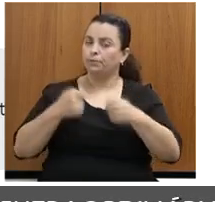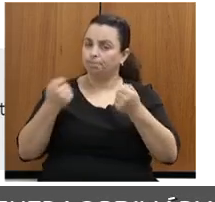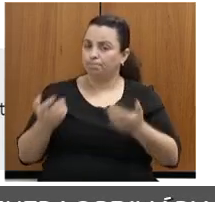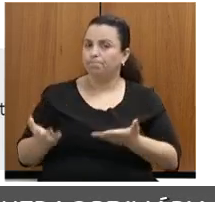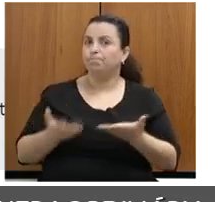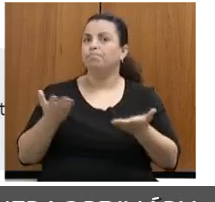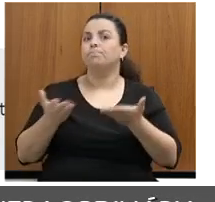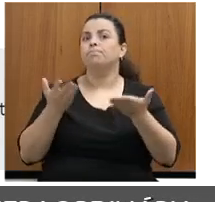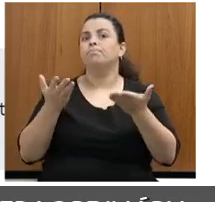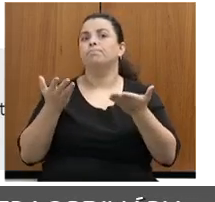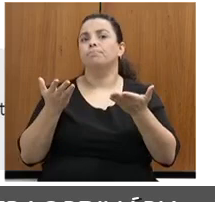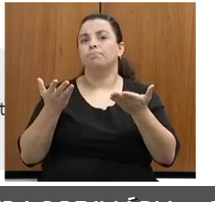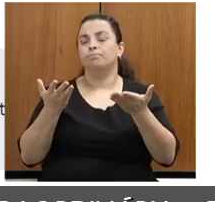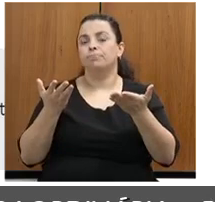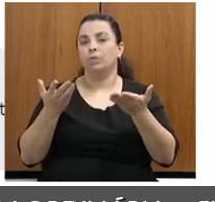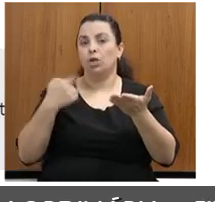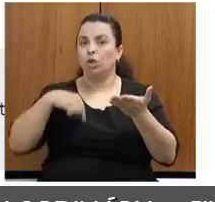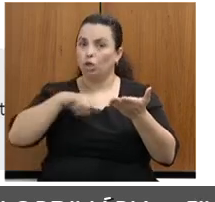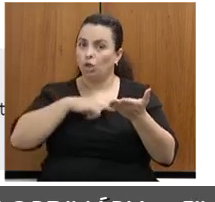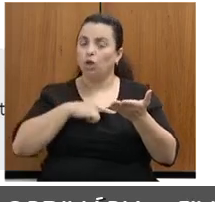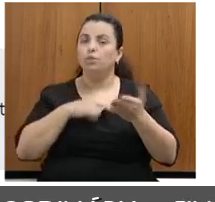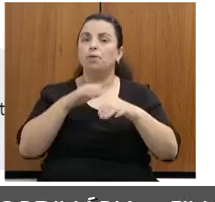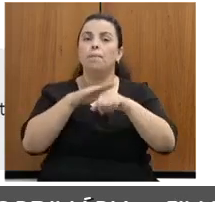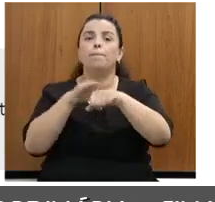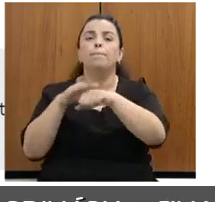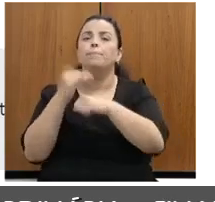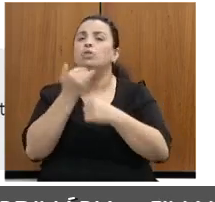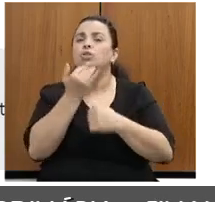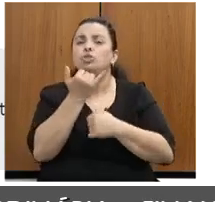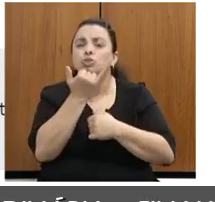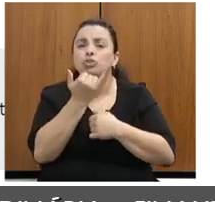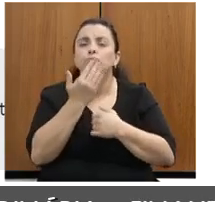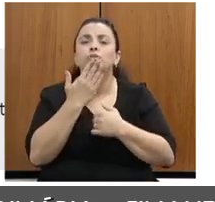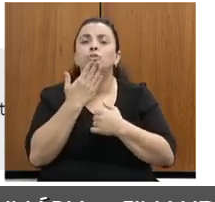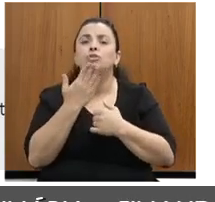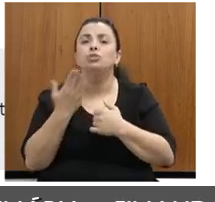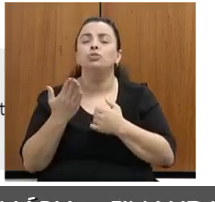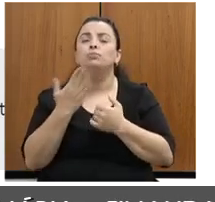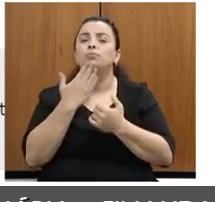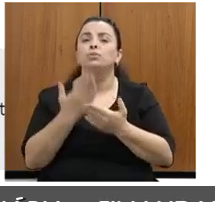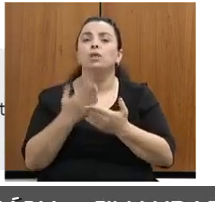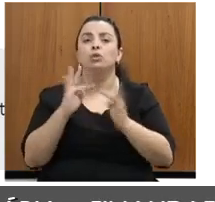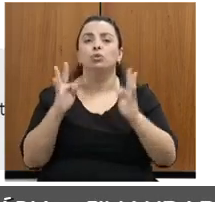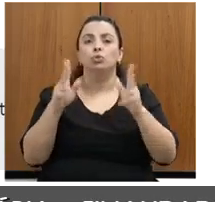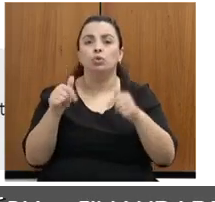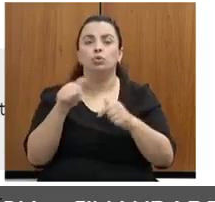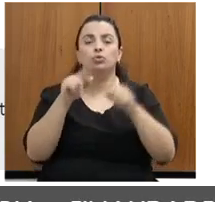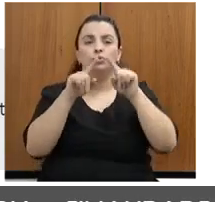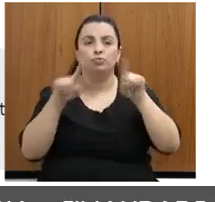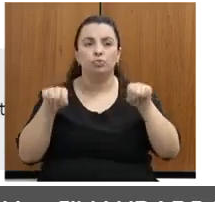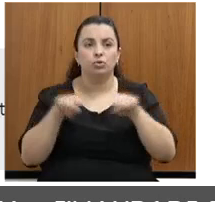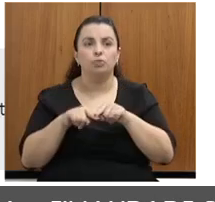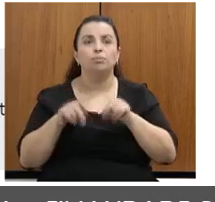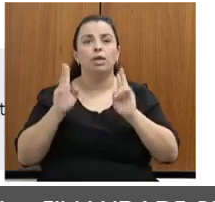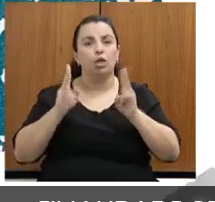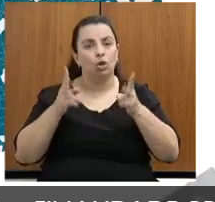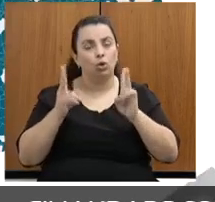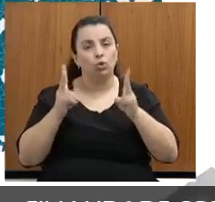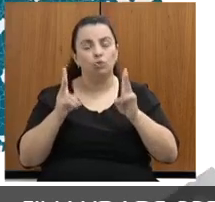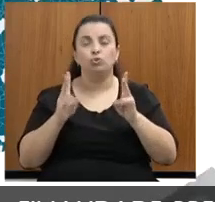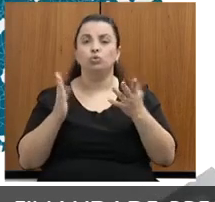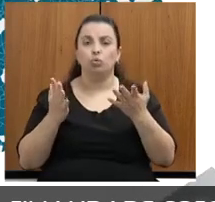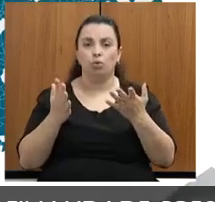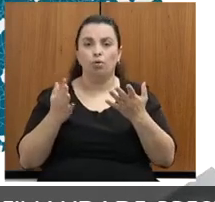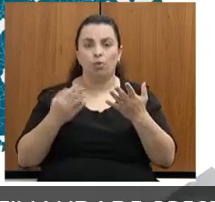e conclamamos Inclusive a todos os servidores para que prossigam nesta direção pode seguir